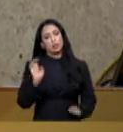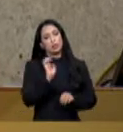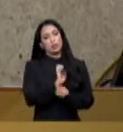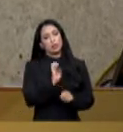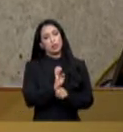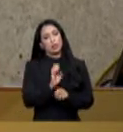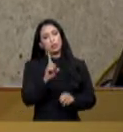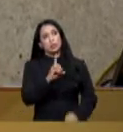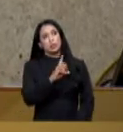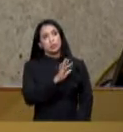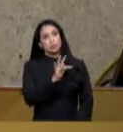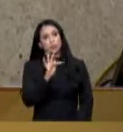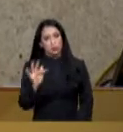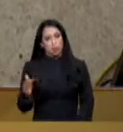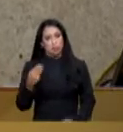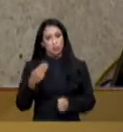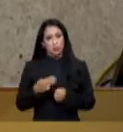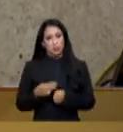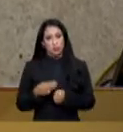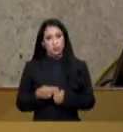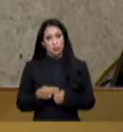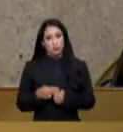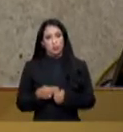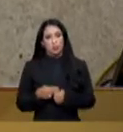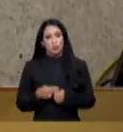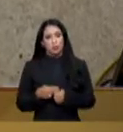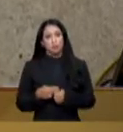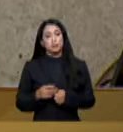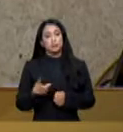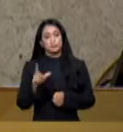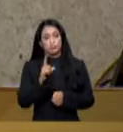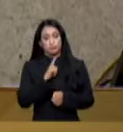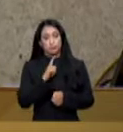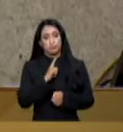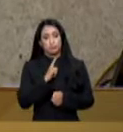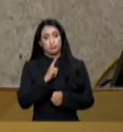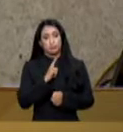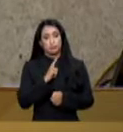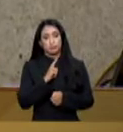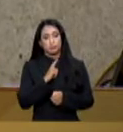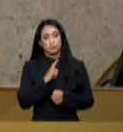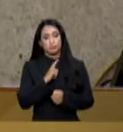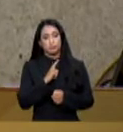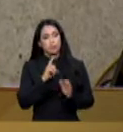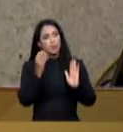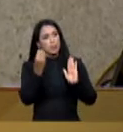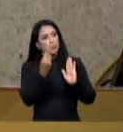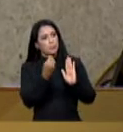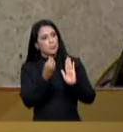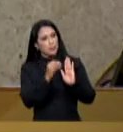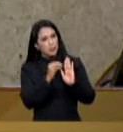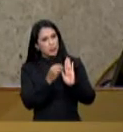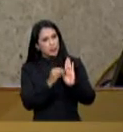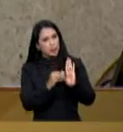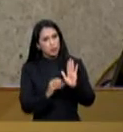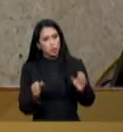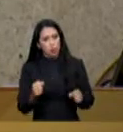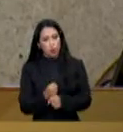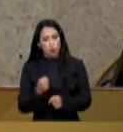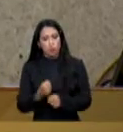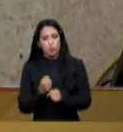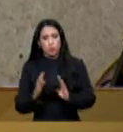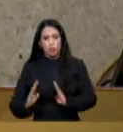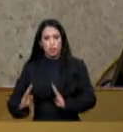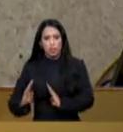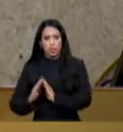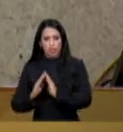Federal e municípios para promover programas de construção de moradias